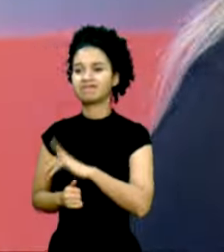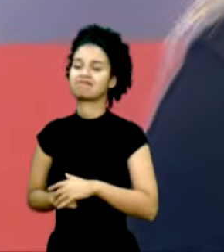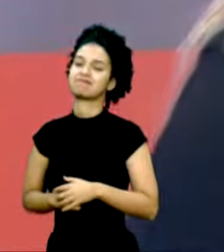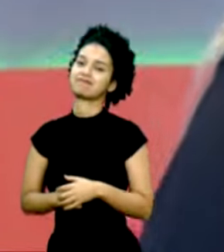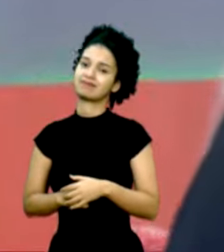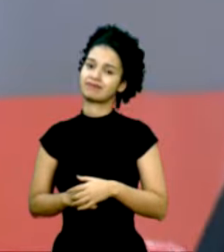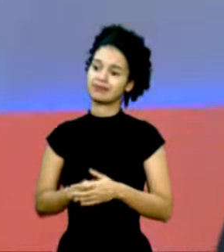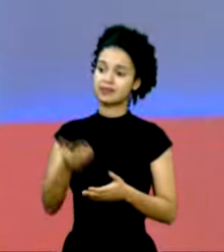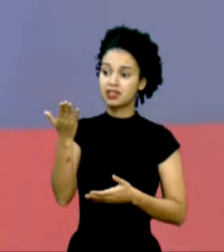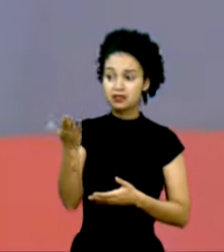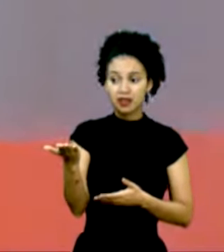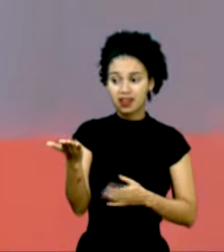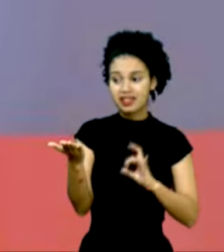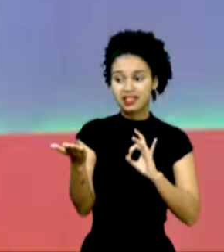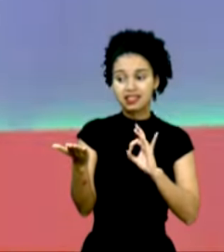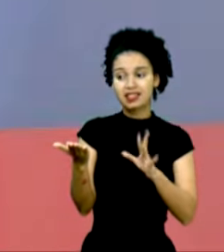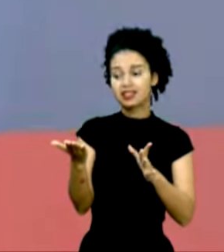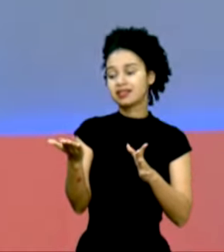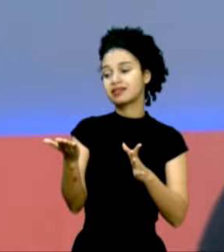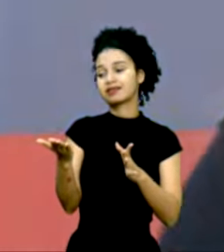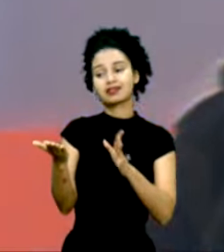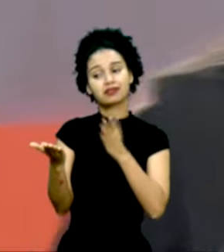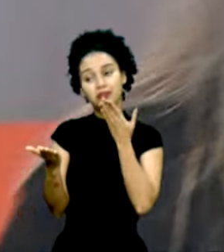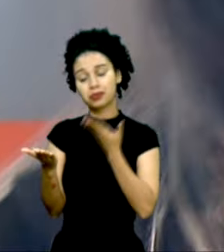Só você e mais ninguém.